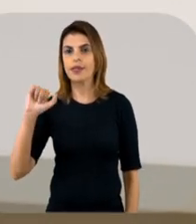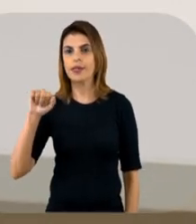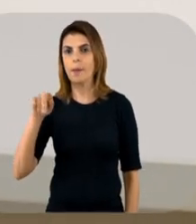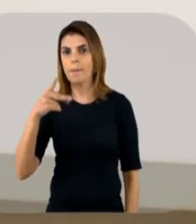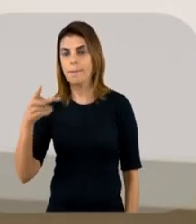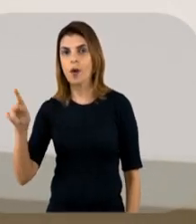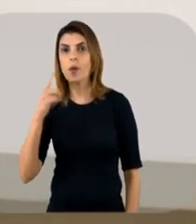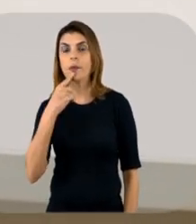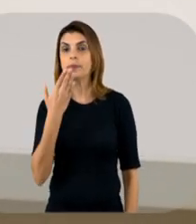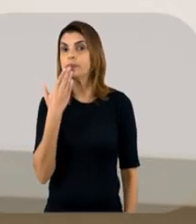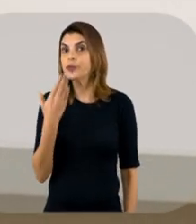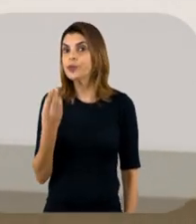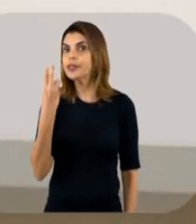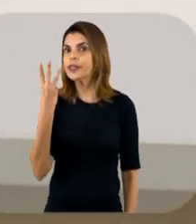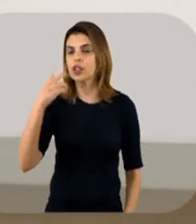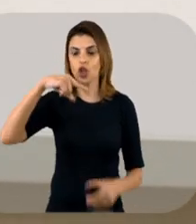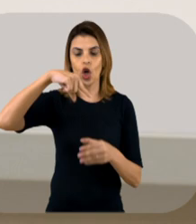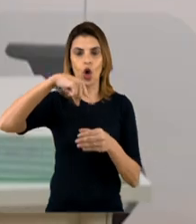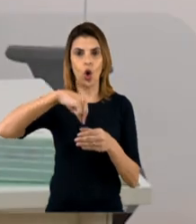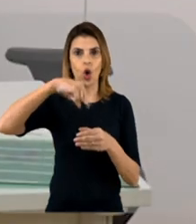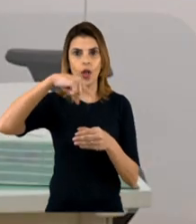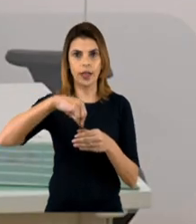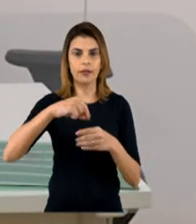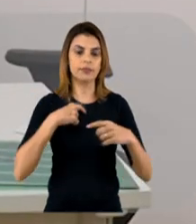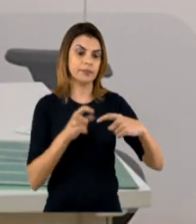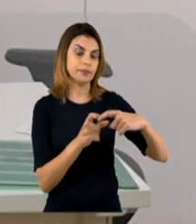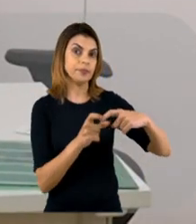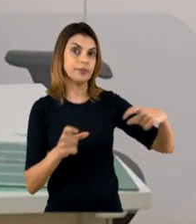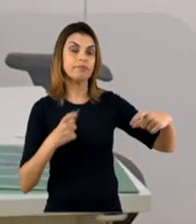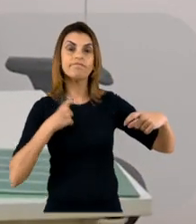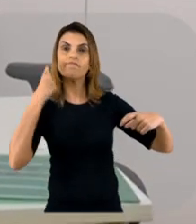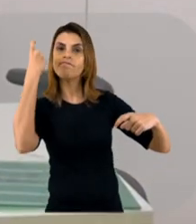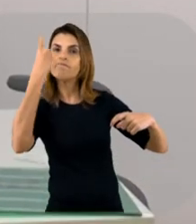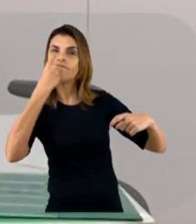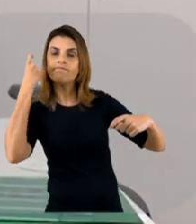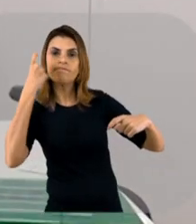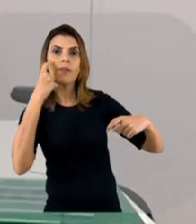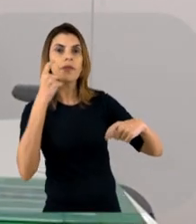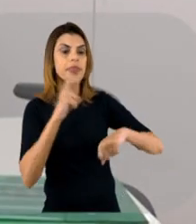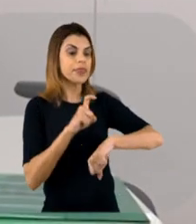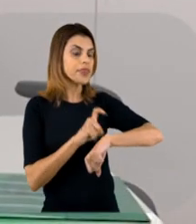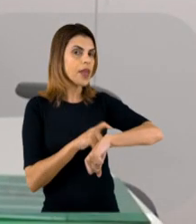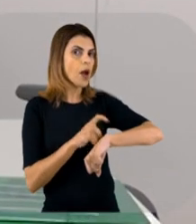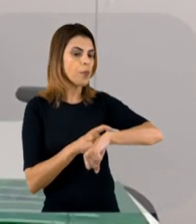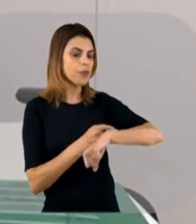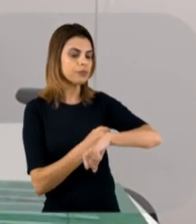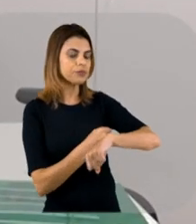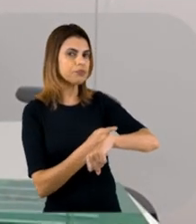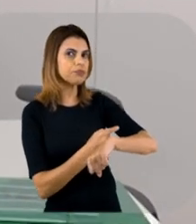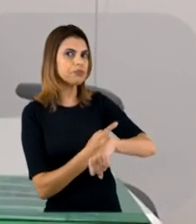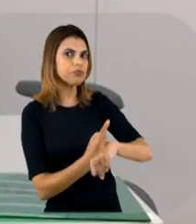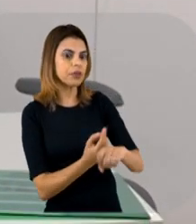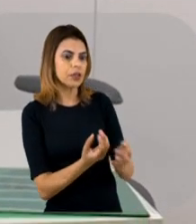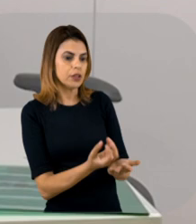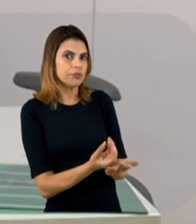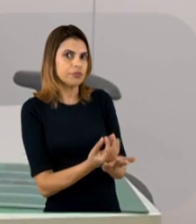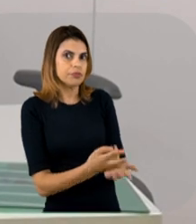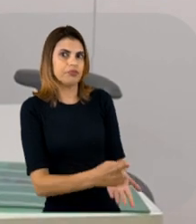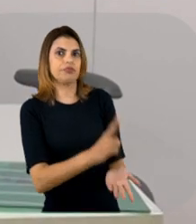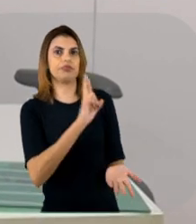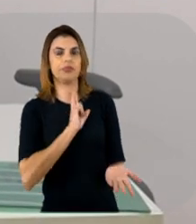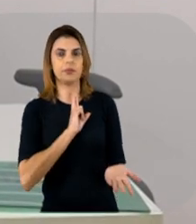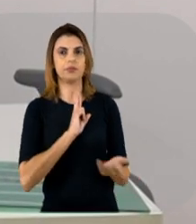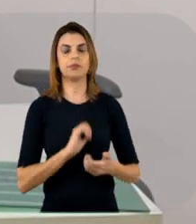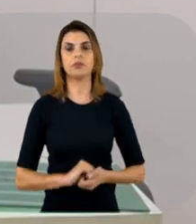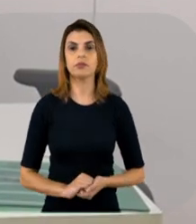fabricante recomenda que a gente coloque três gotas e assim eu devo me preocupar em cronometrar o tempo que essa reação